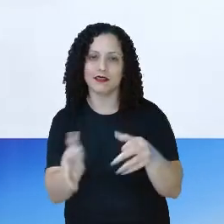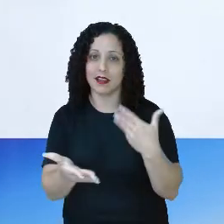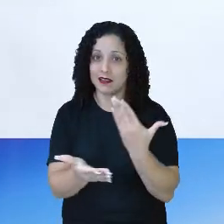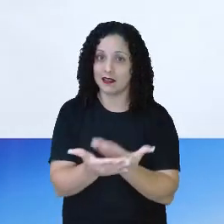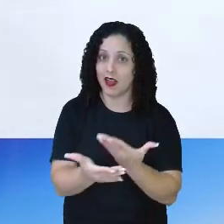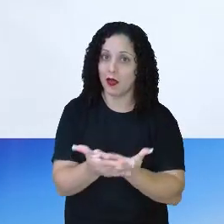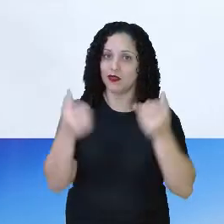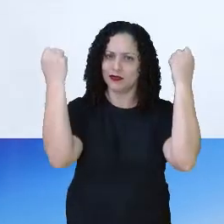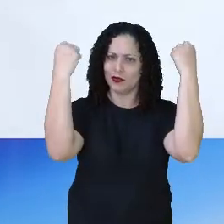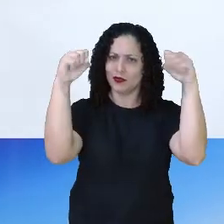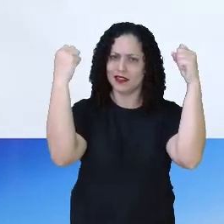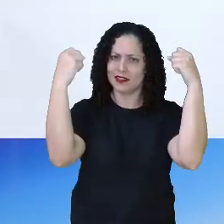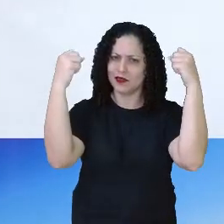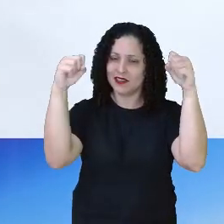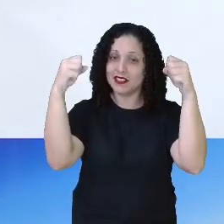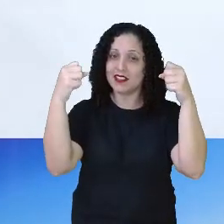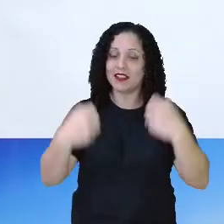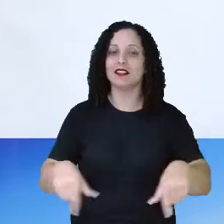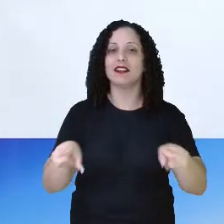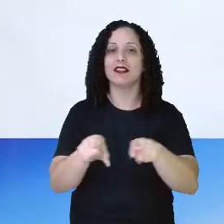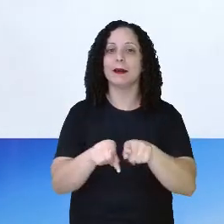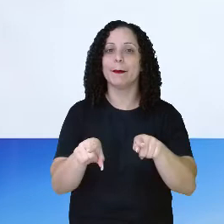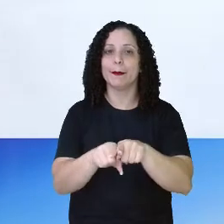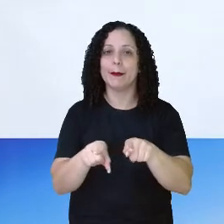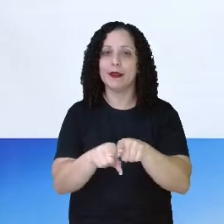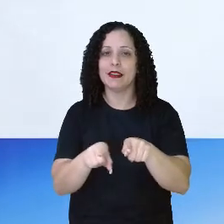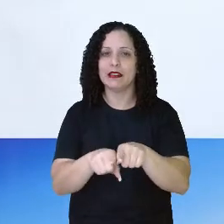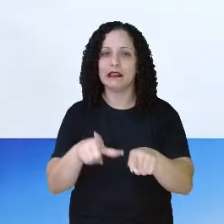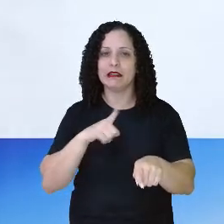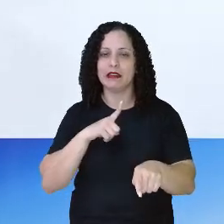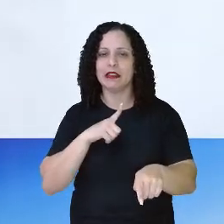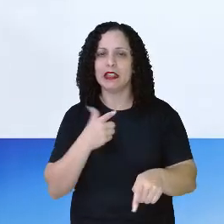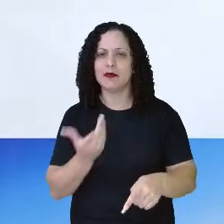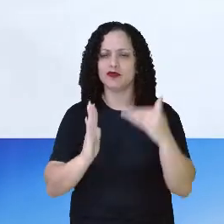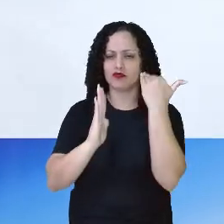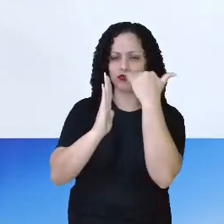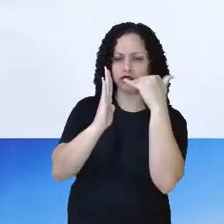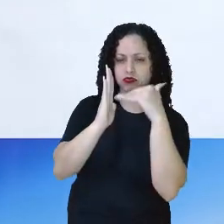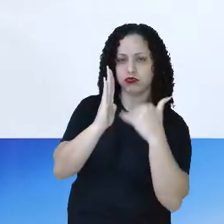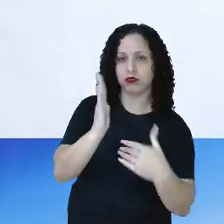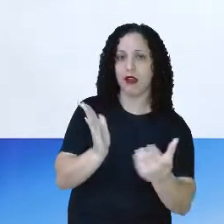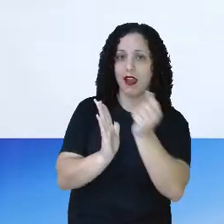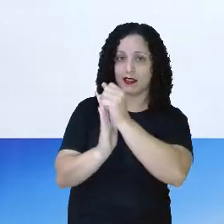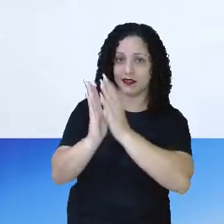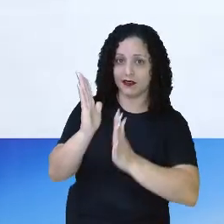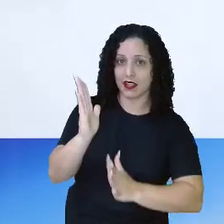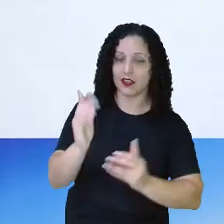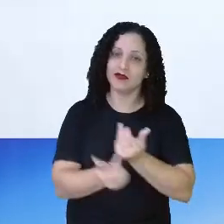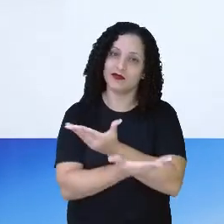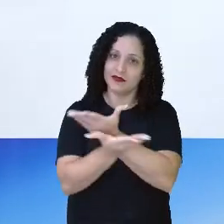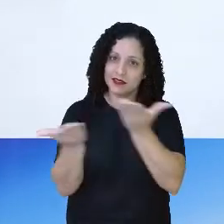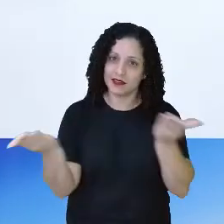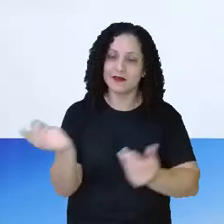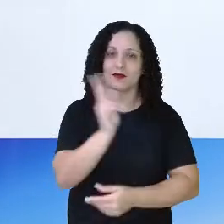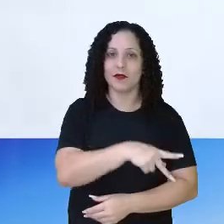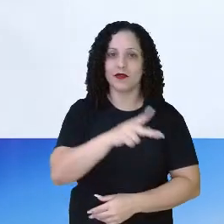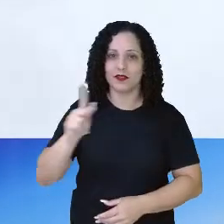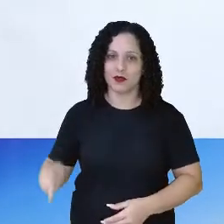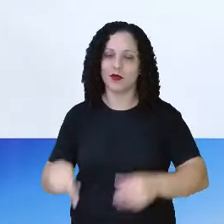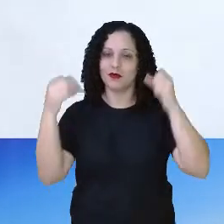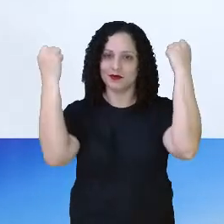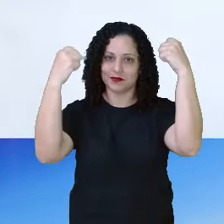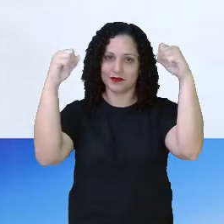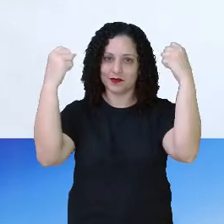educação física e demos também algumas sugestões de atividade que você, professor de